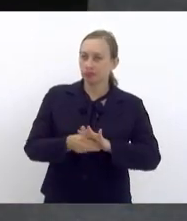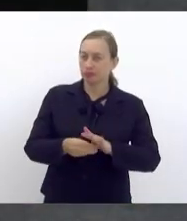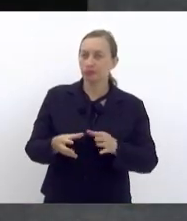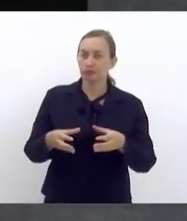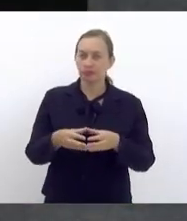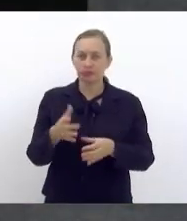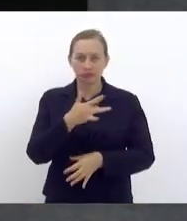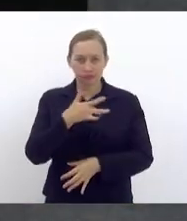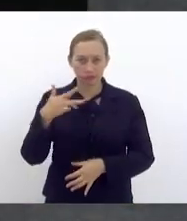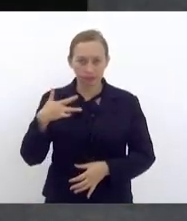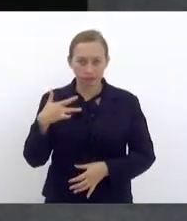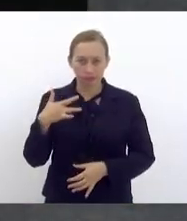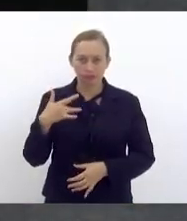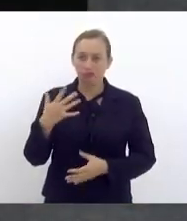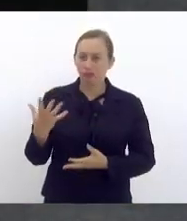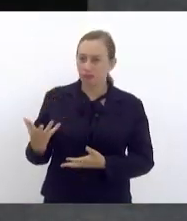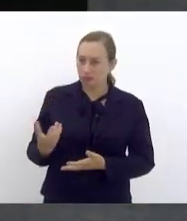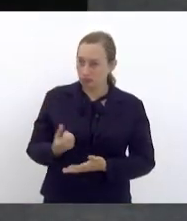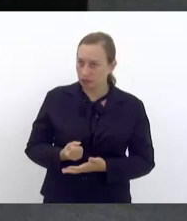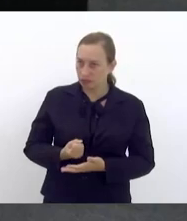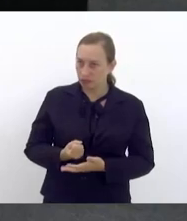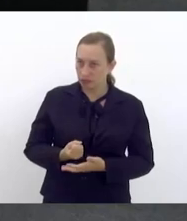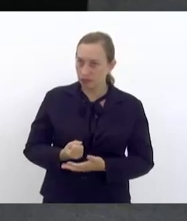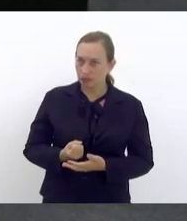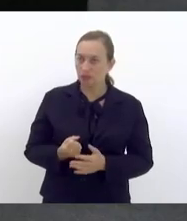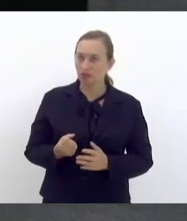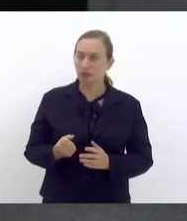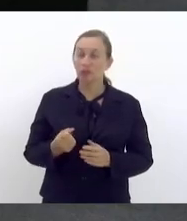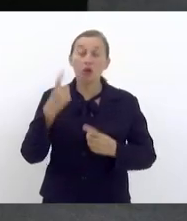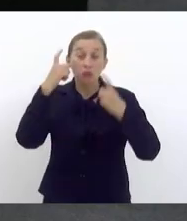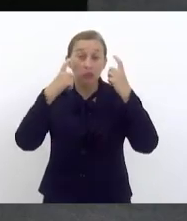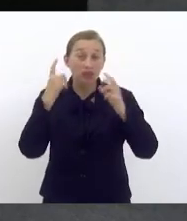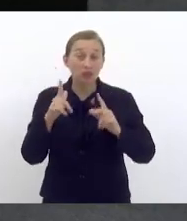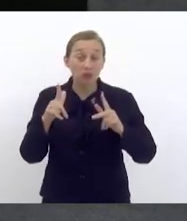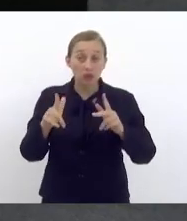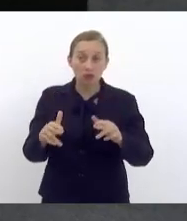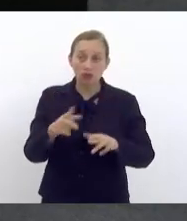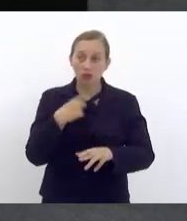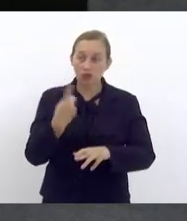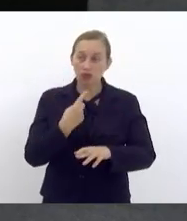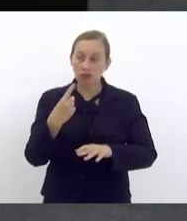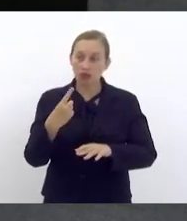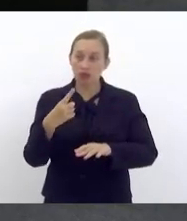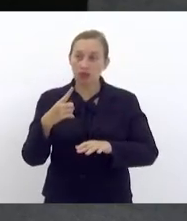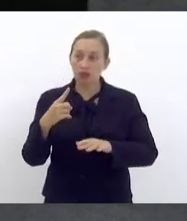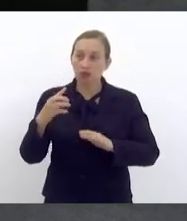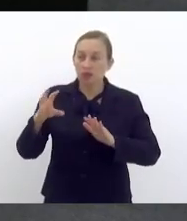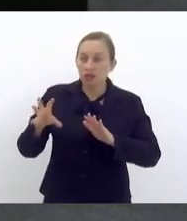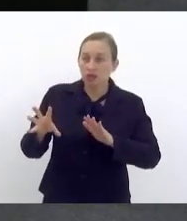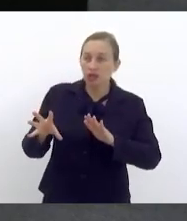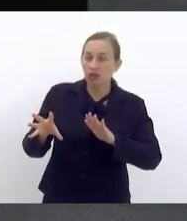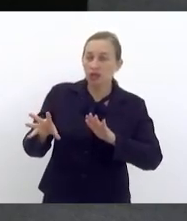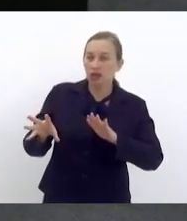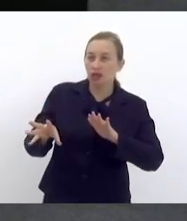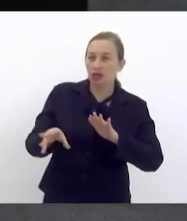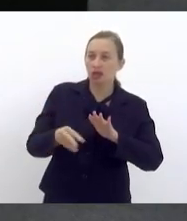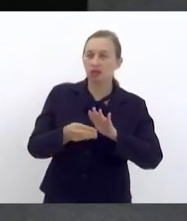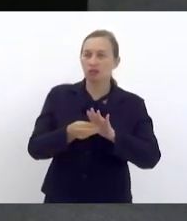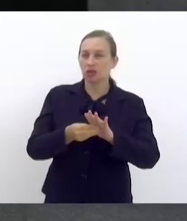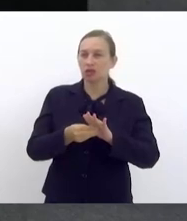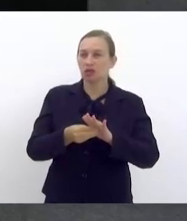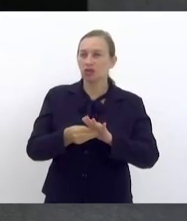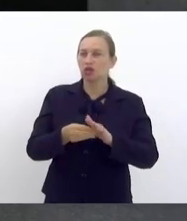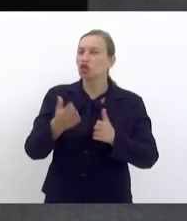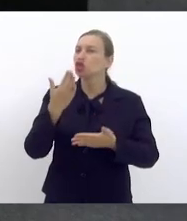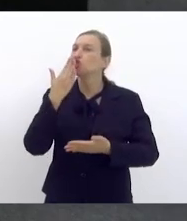Saúde, que foi acolhida, que foi na mesma preocupação do que a nossa emenda, que era delimitar que